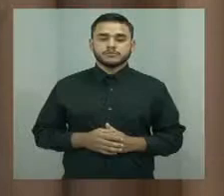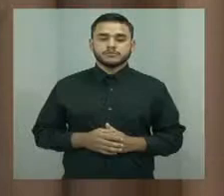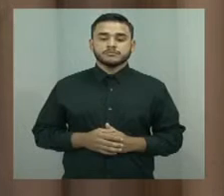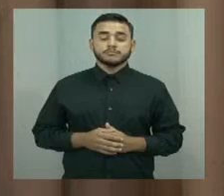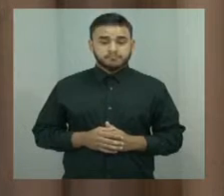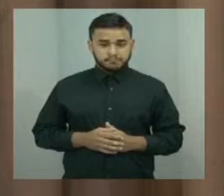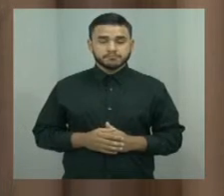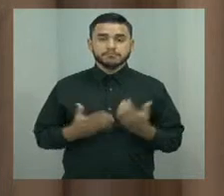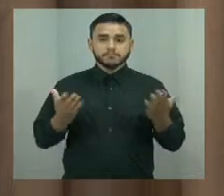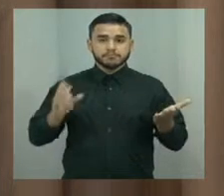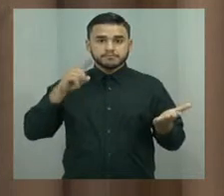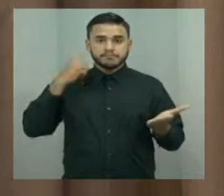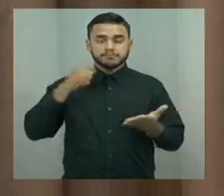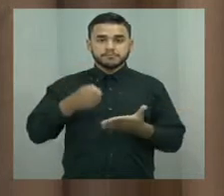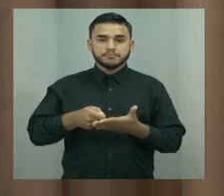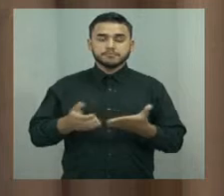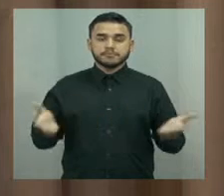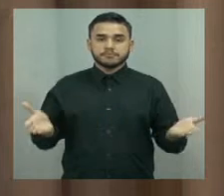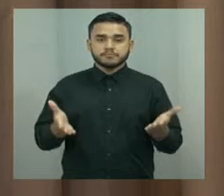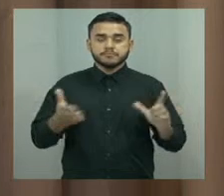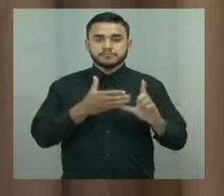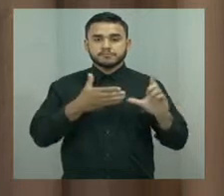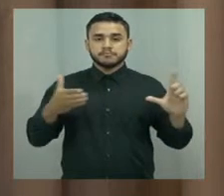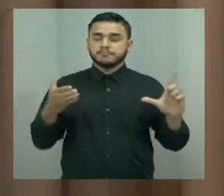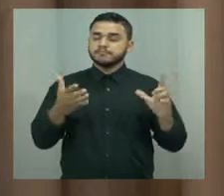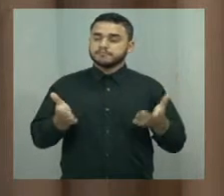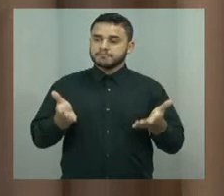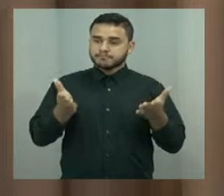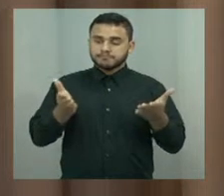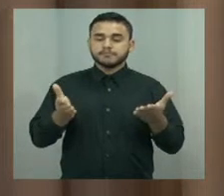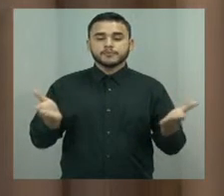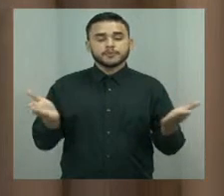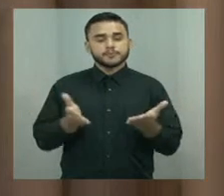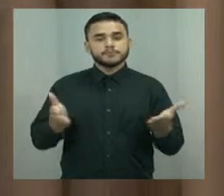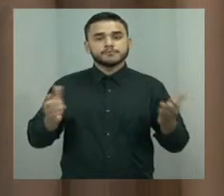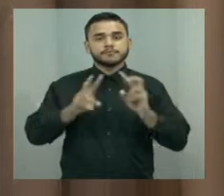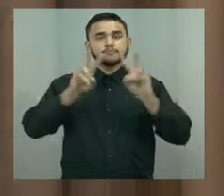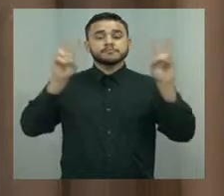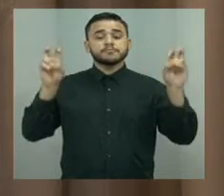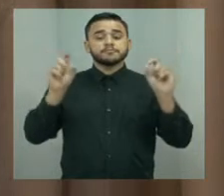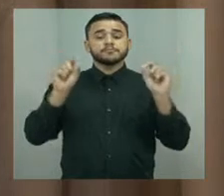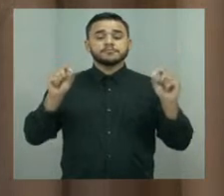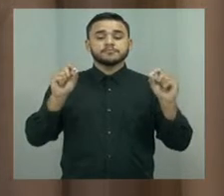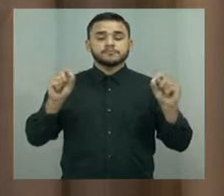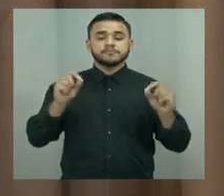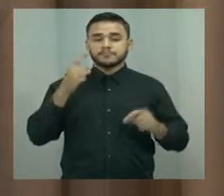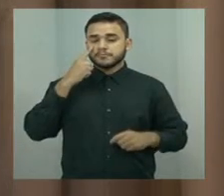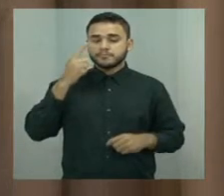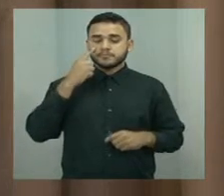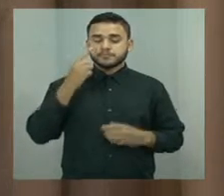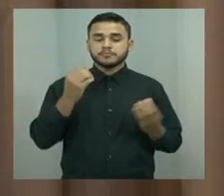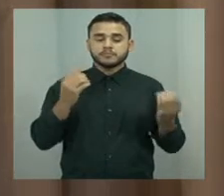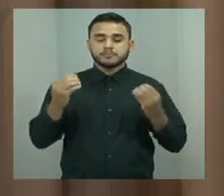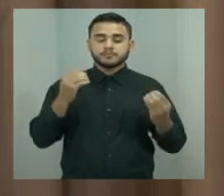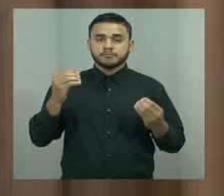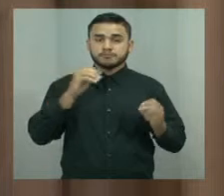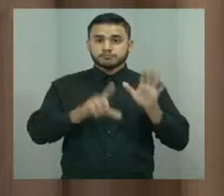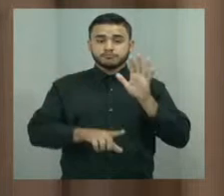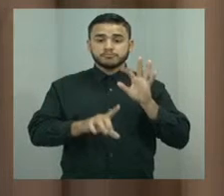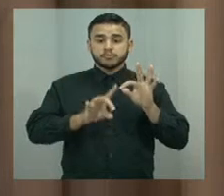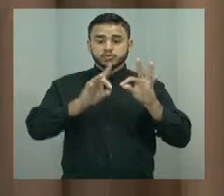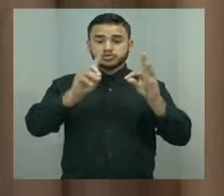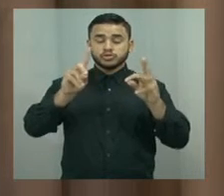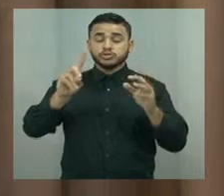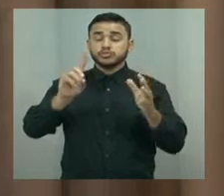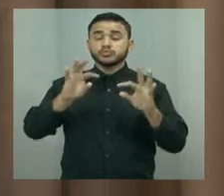O programa Direito está de volta. Hoje a gente, aproveitando essa deixa da celebração do Dia do Silêncio neste mês de maio, data do